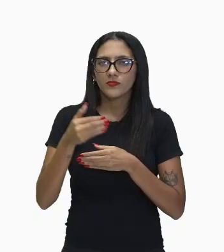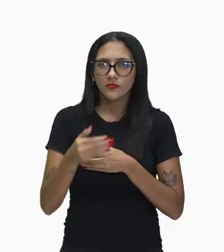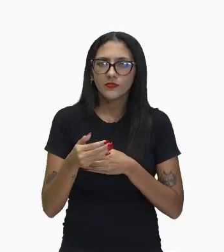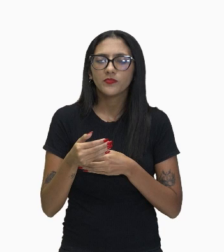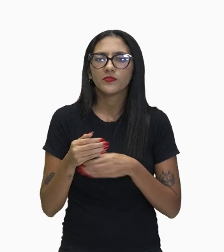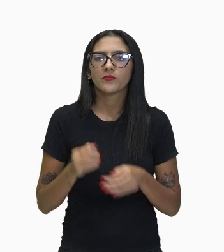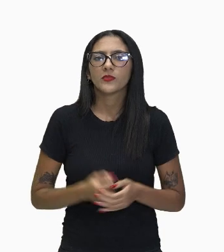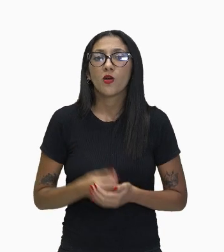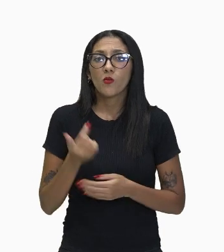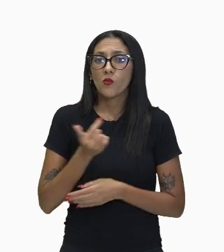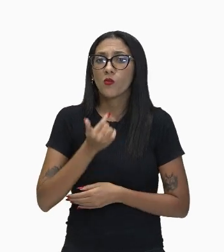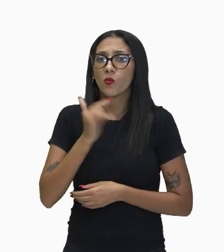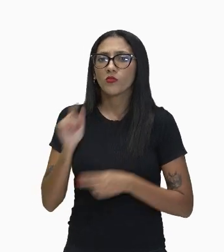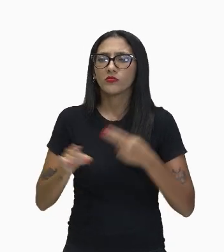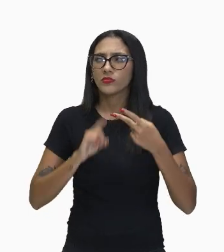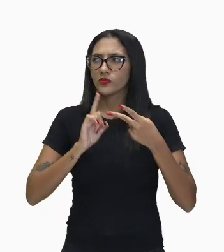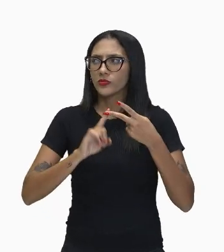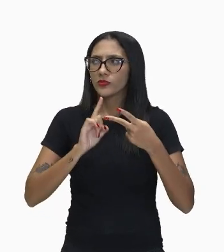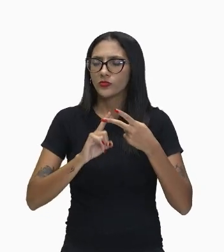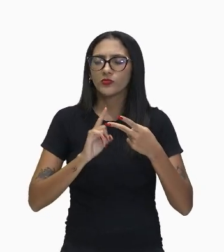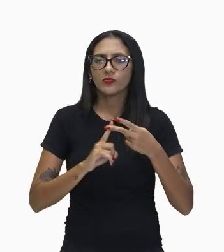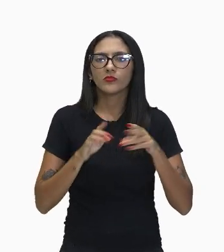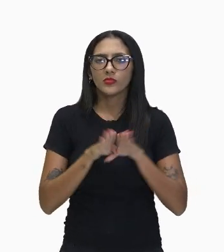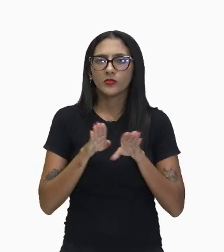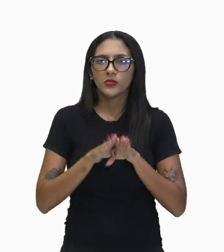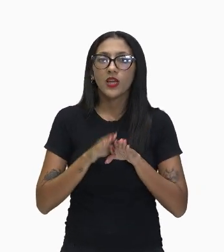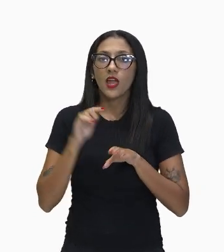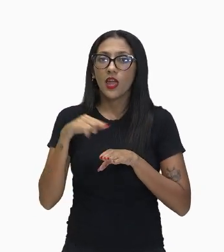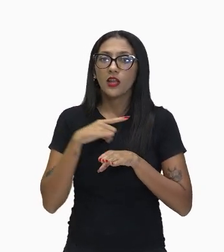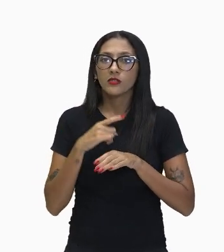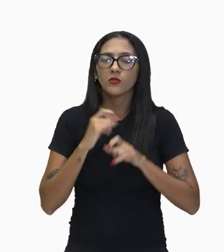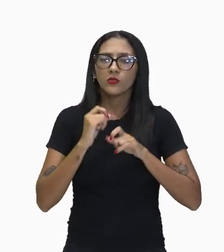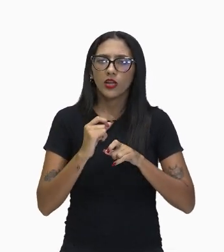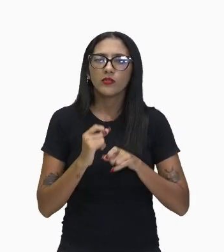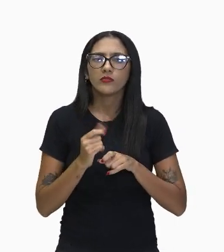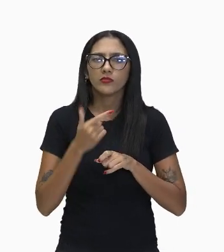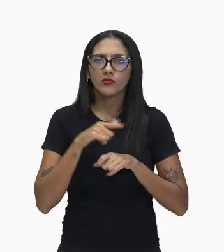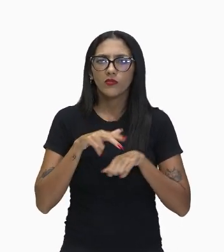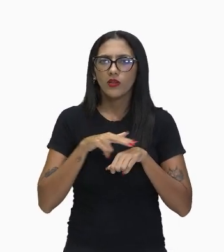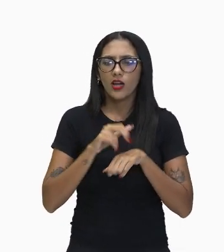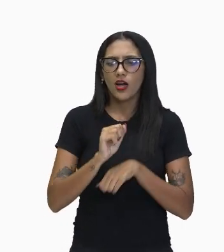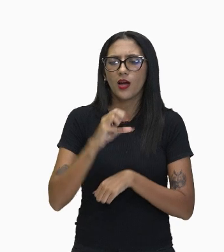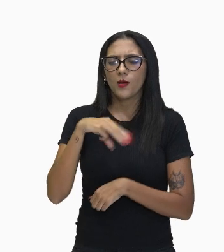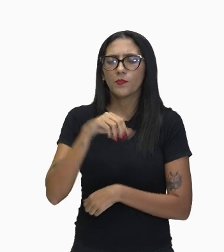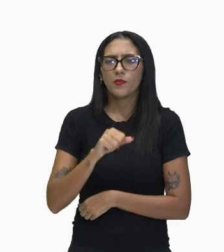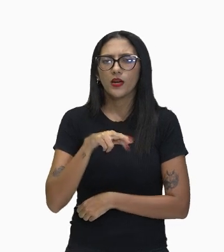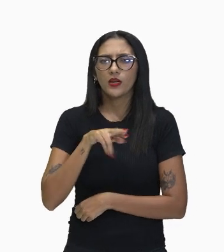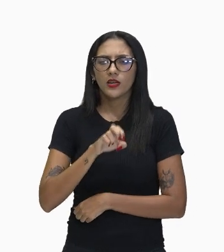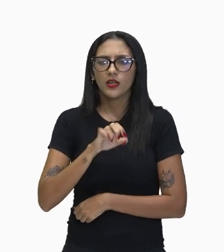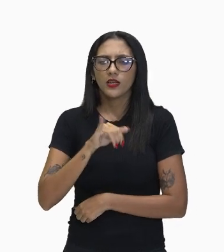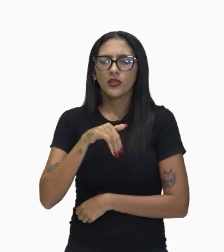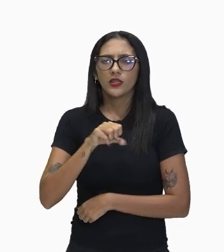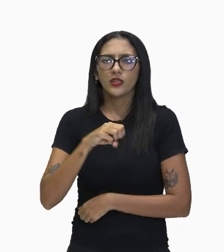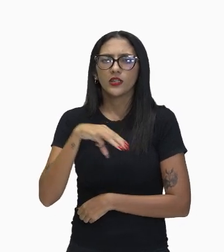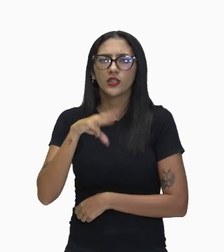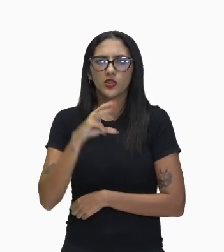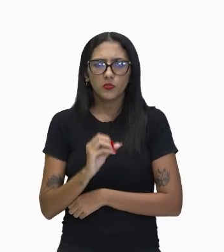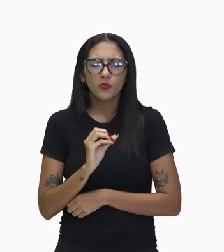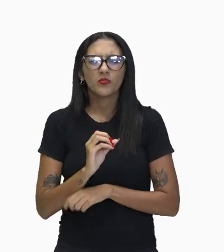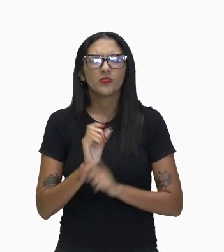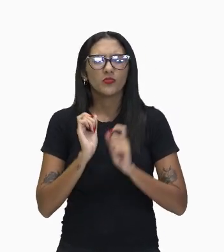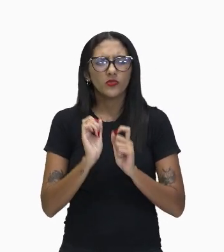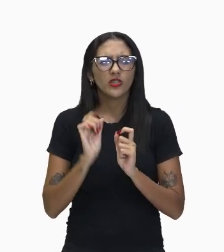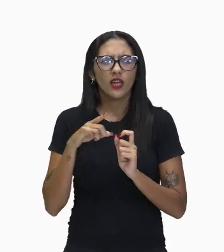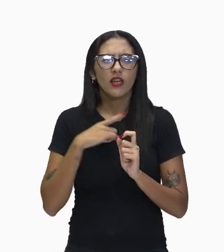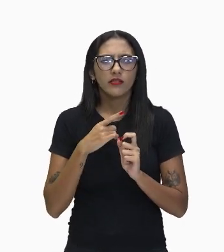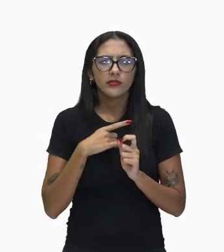um outro manifesto. Este é o Manifesto do Verde-Amarelismo, né? E o Manifesto do Verde-Amarelismo,